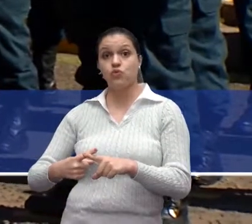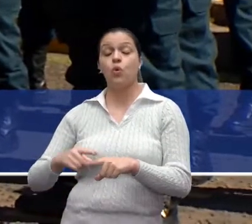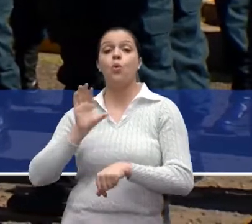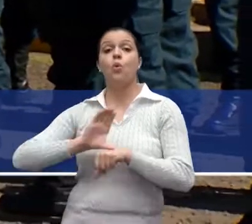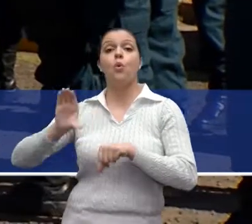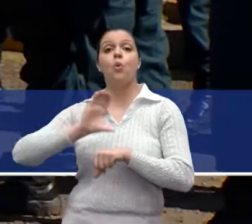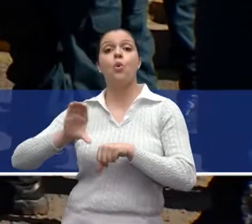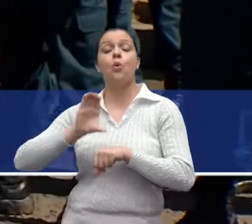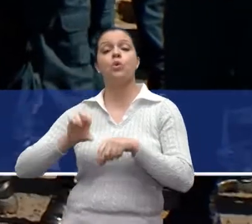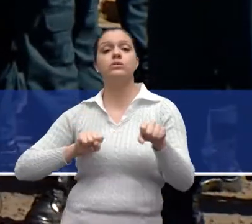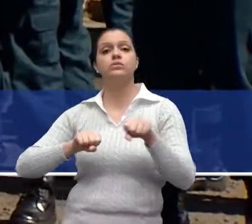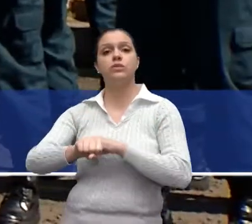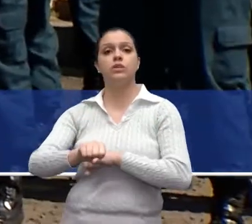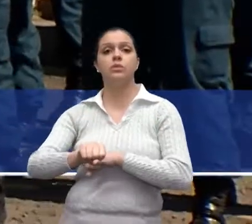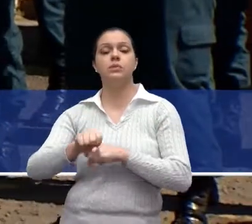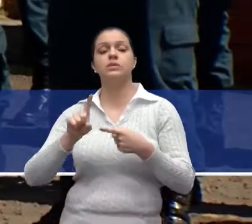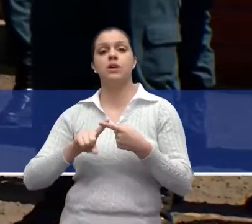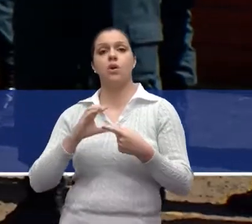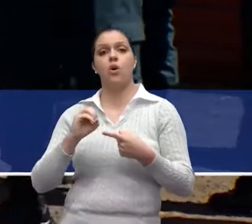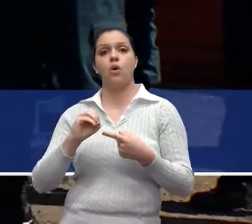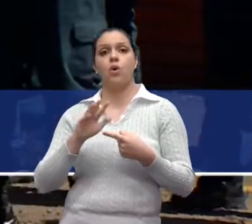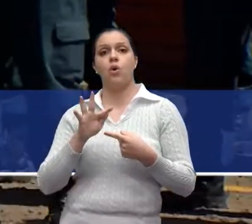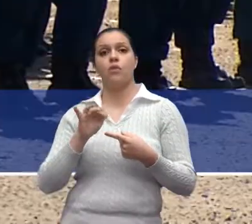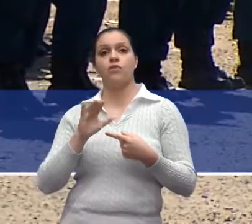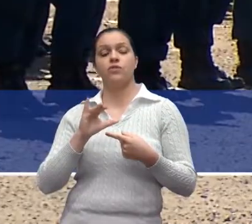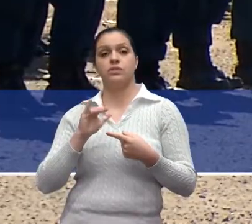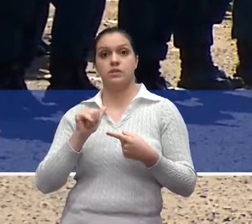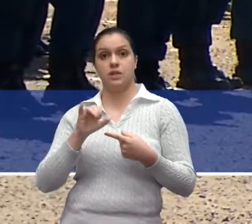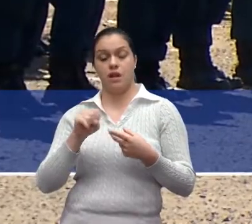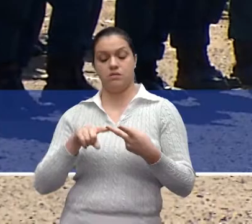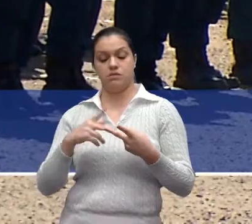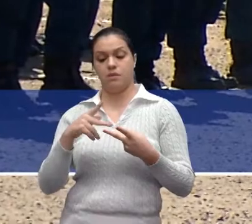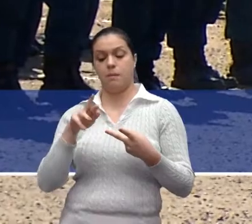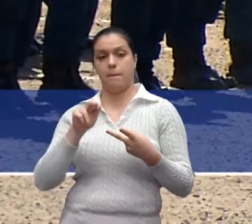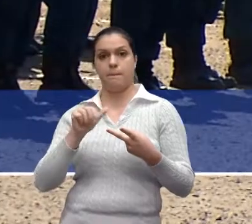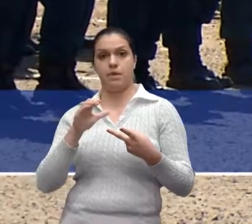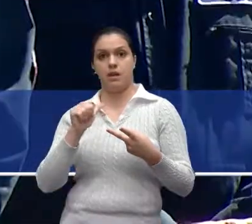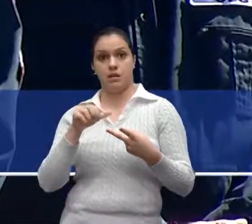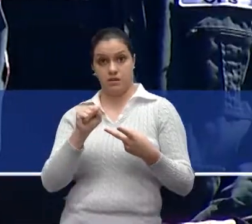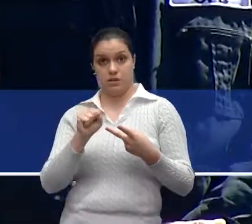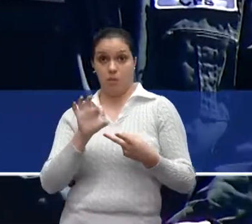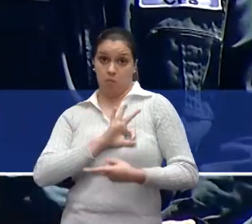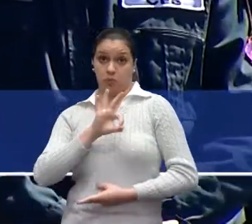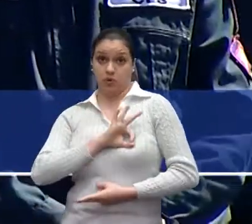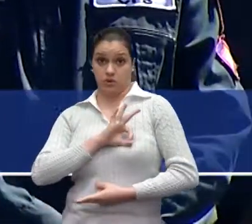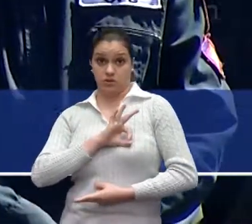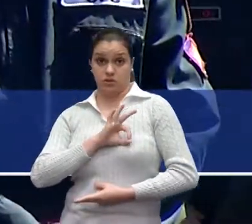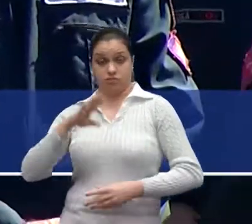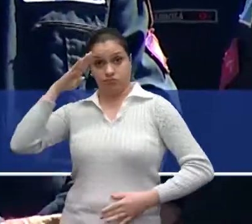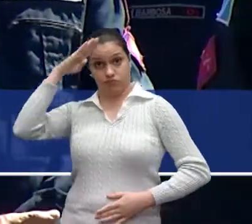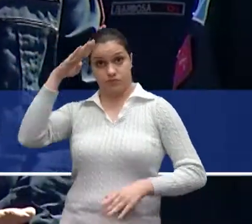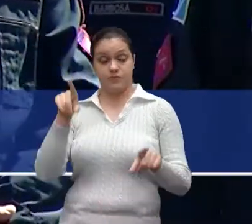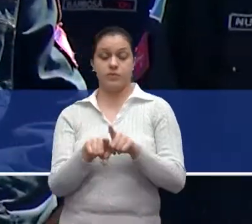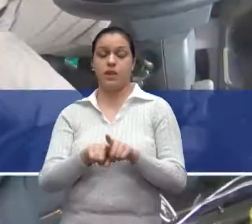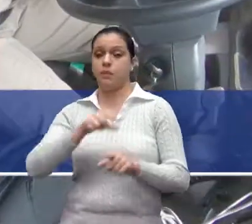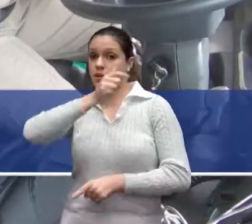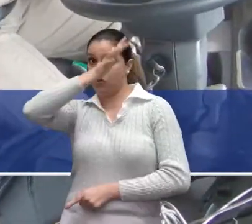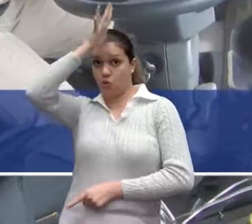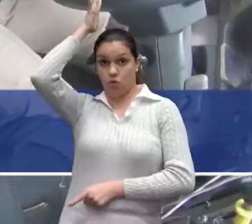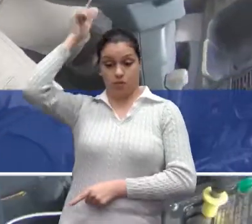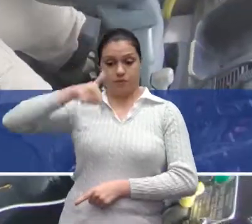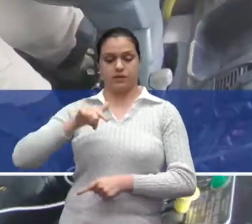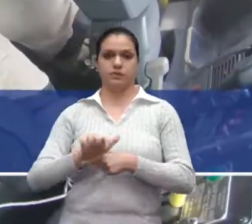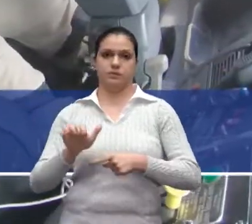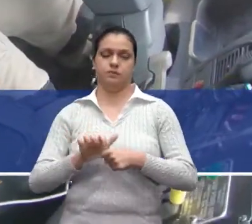concursos públicos para o ingresso no curso de formação das carreiras de oficiais e praças da Polícia Militar e